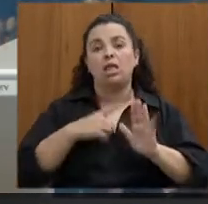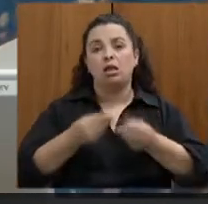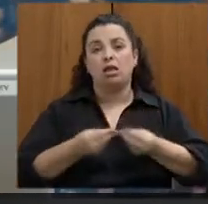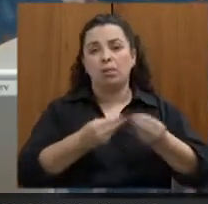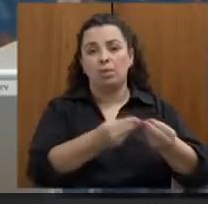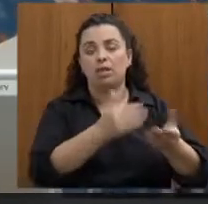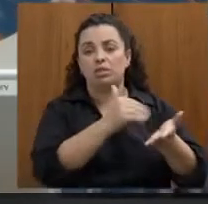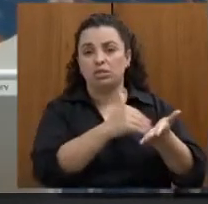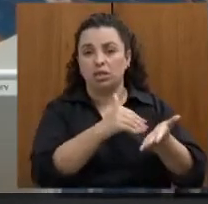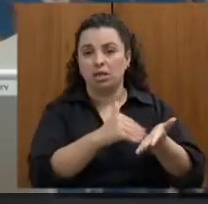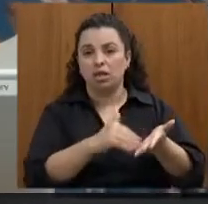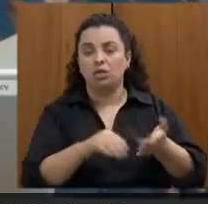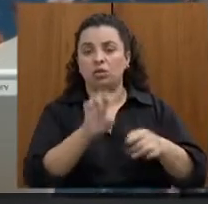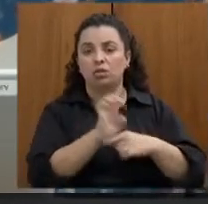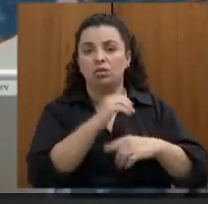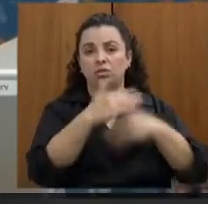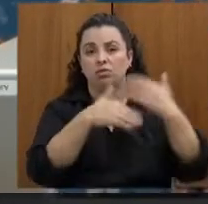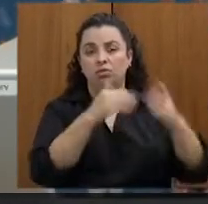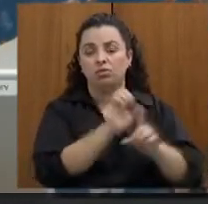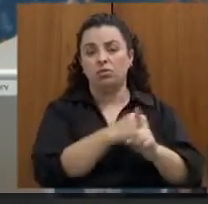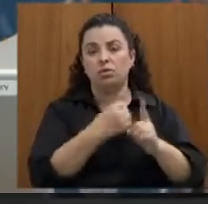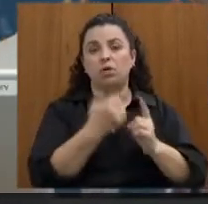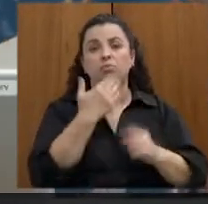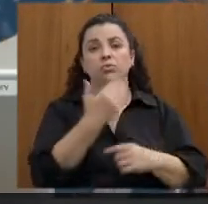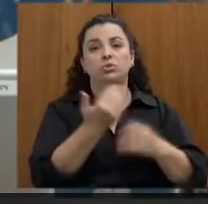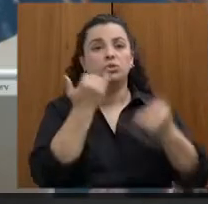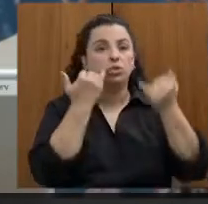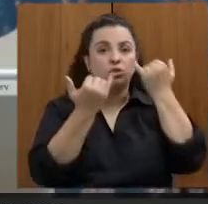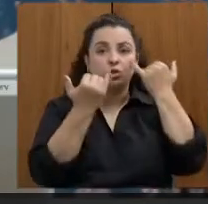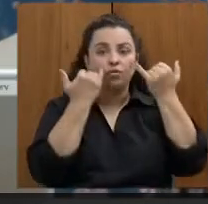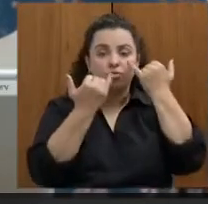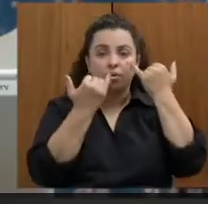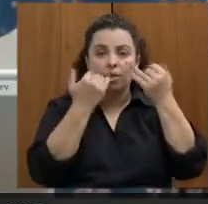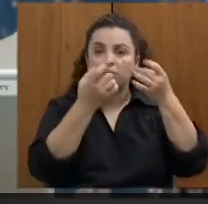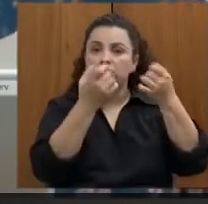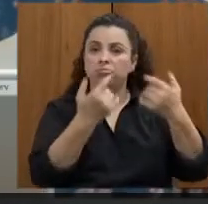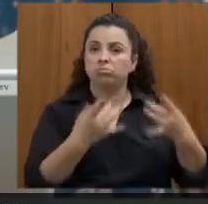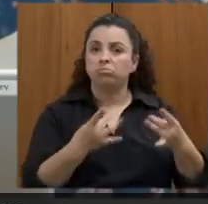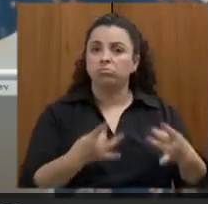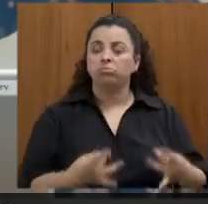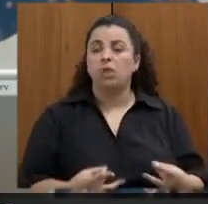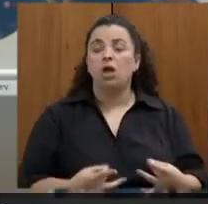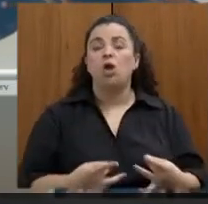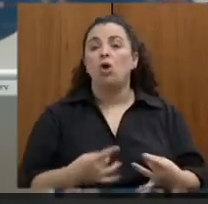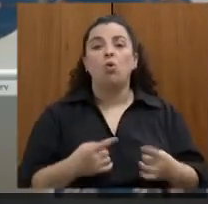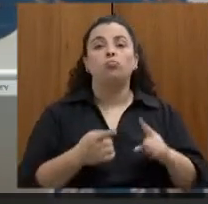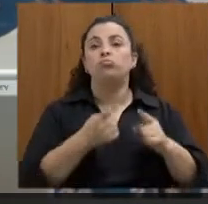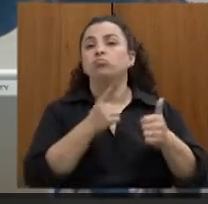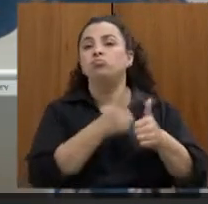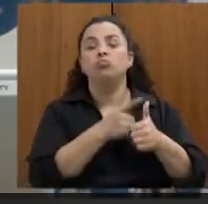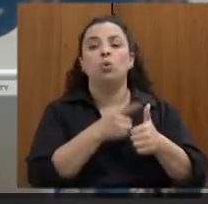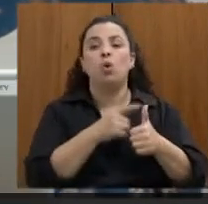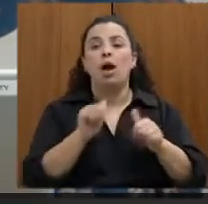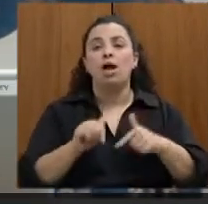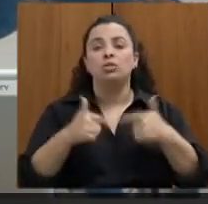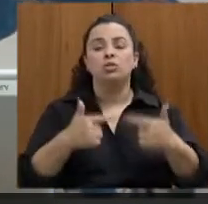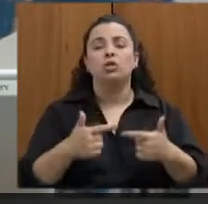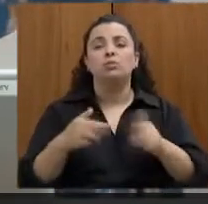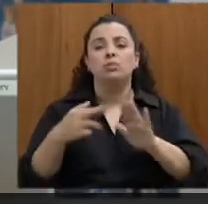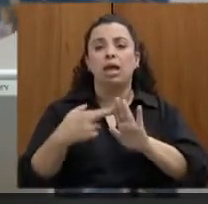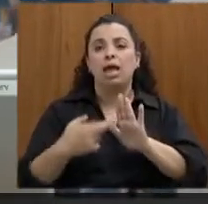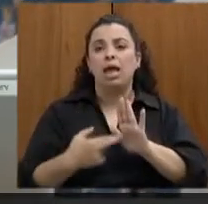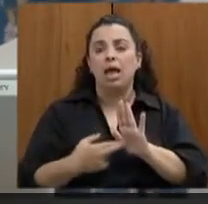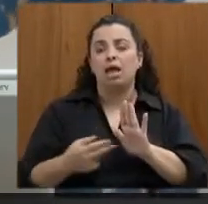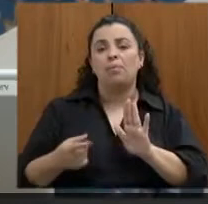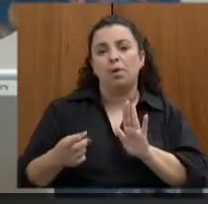Social pedidos de informação sobre 1. As ações para regulamentar a transferência permanente